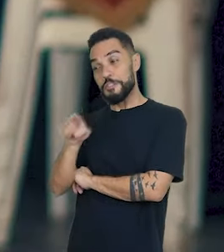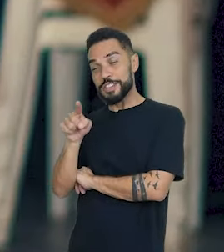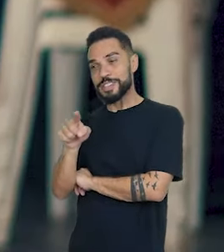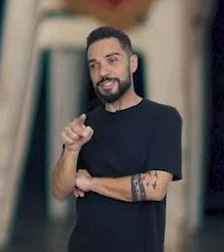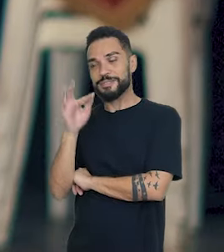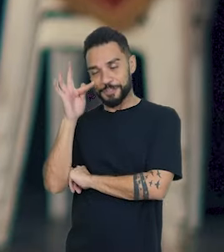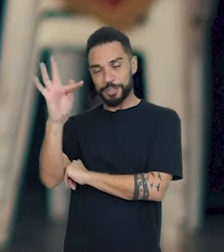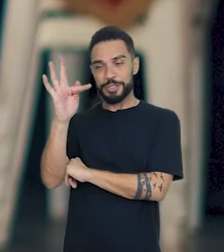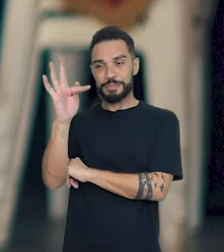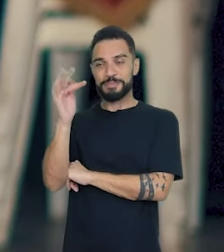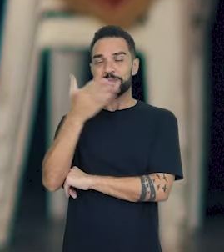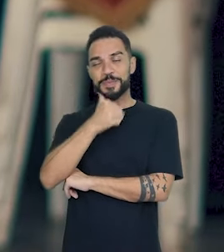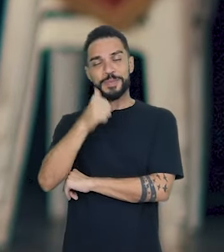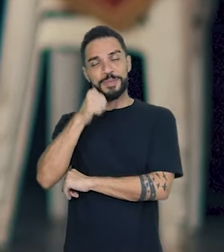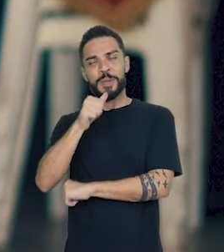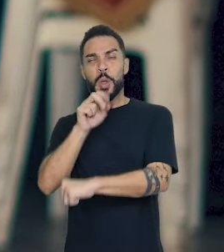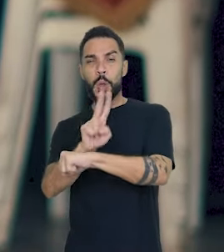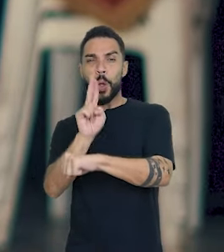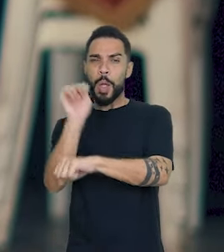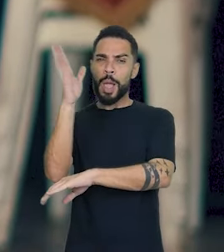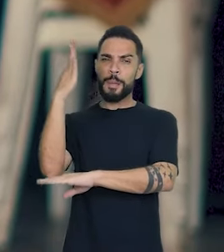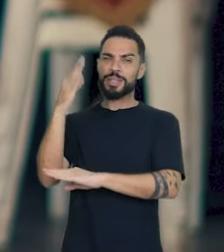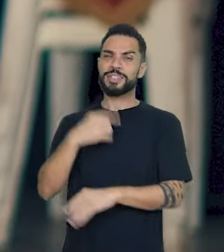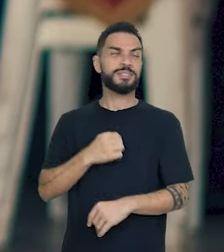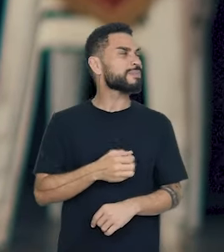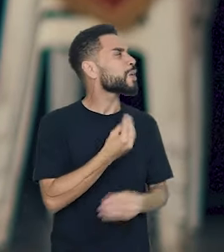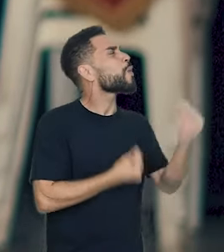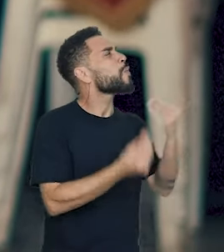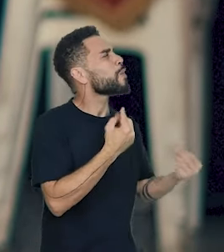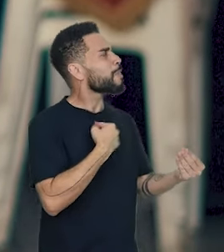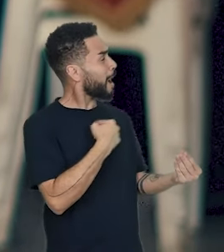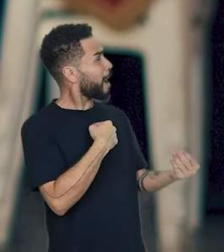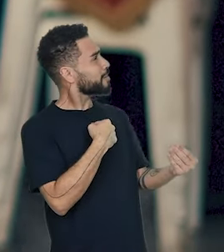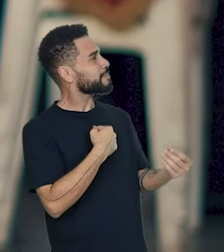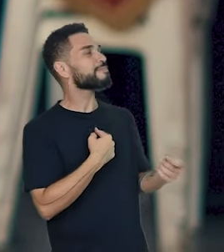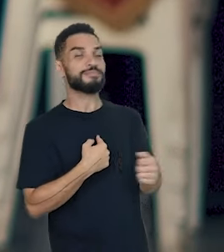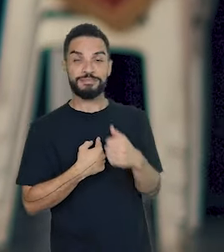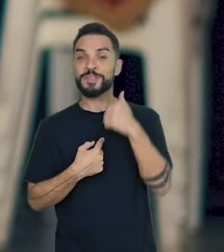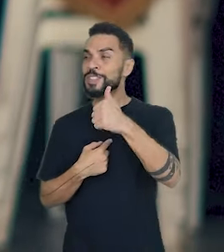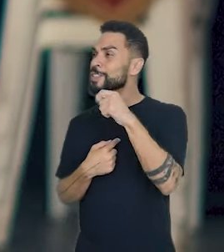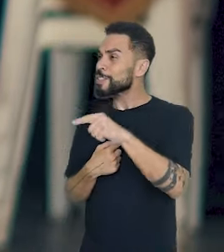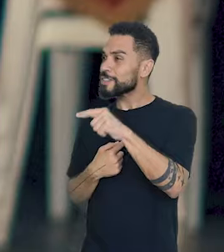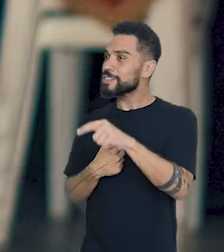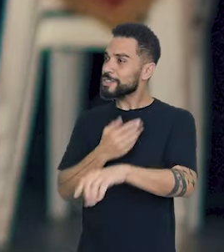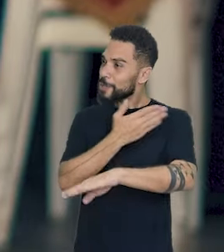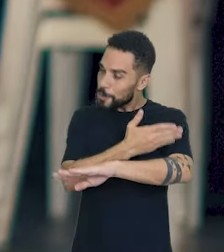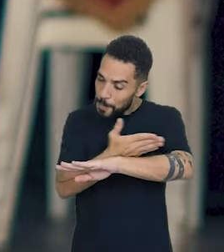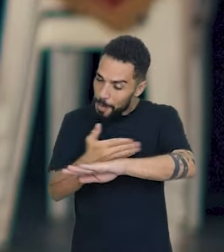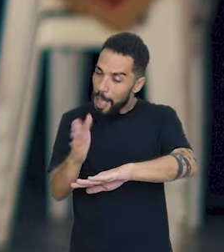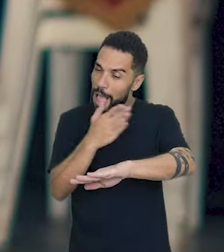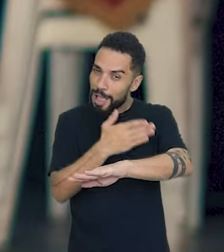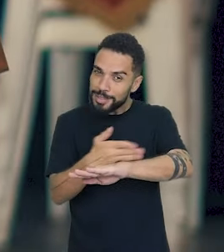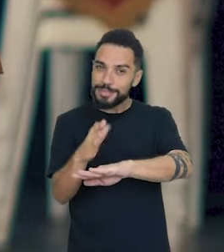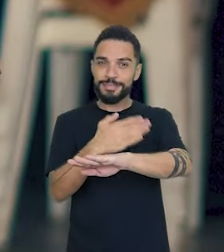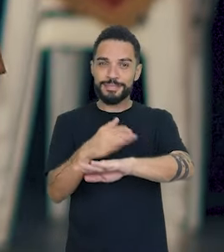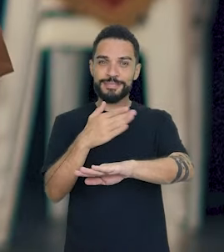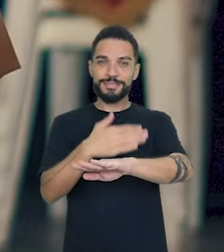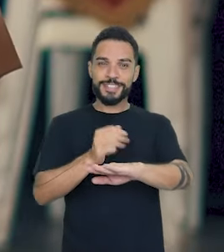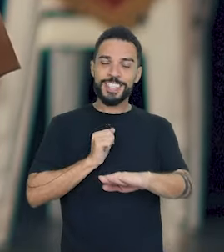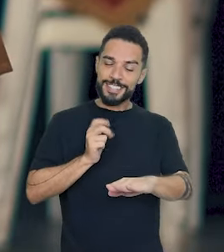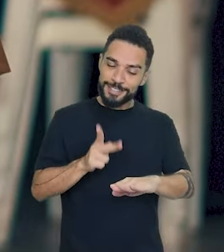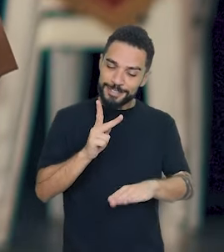ser uma porta-bandeira. Ela falou, como assim, tio? Não, você vai ser. Aí eles começaram brincando, foram levando a